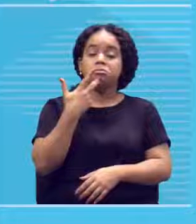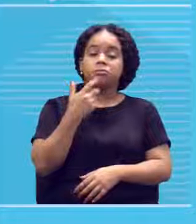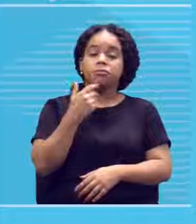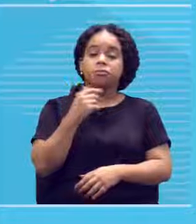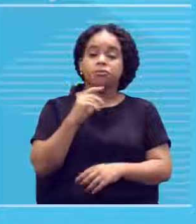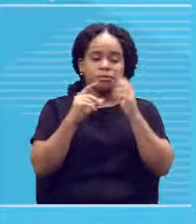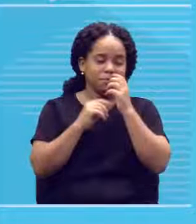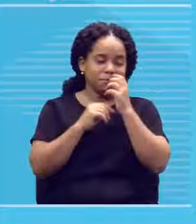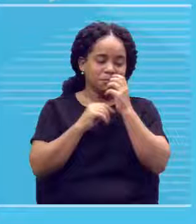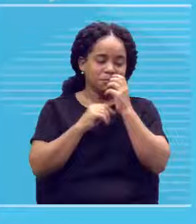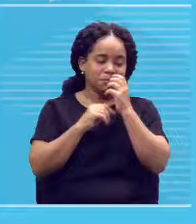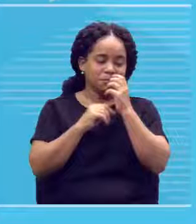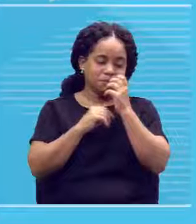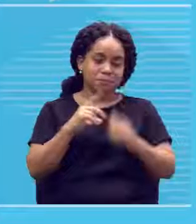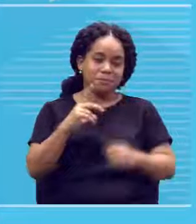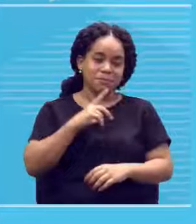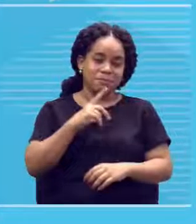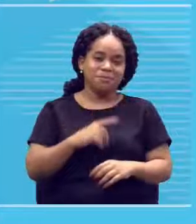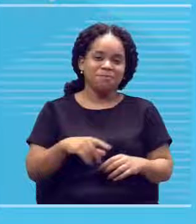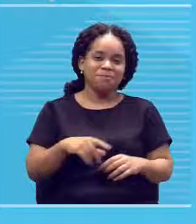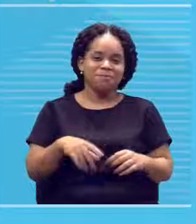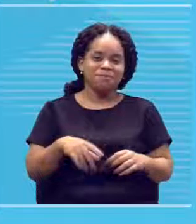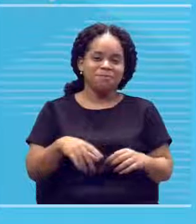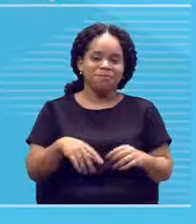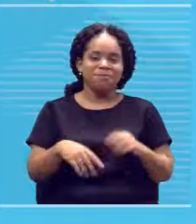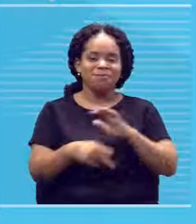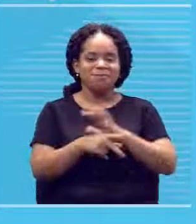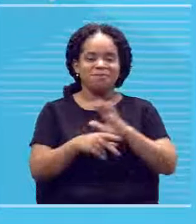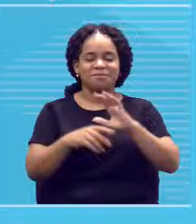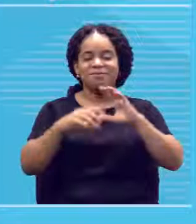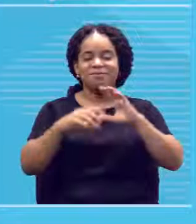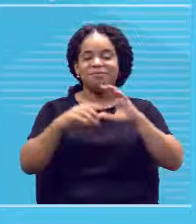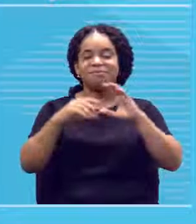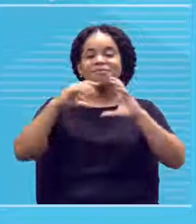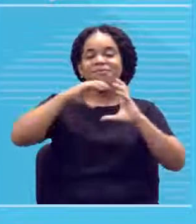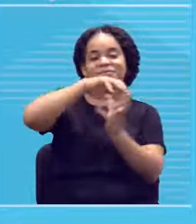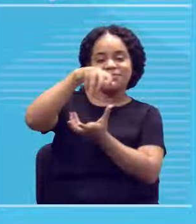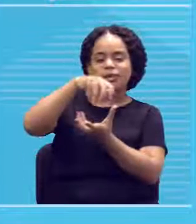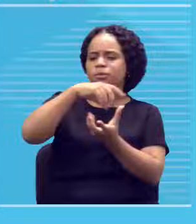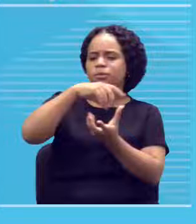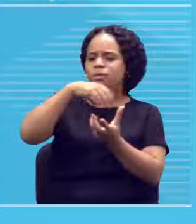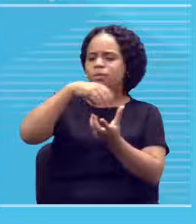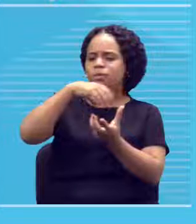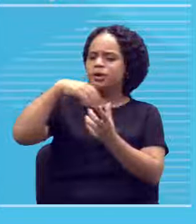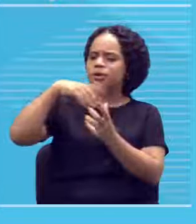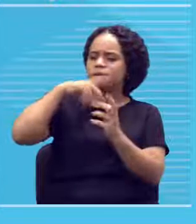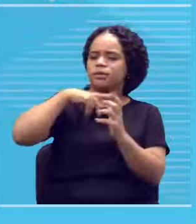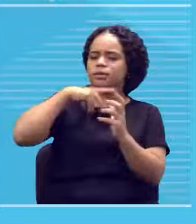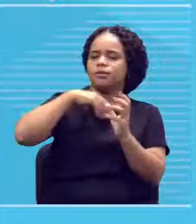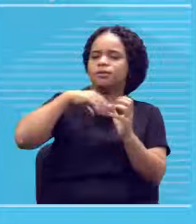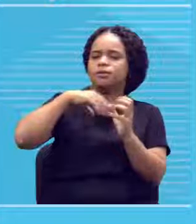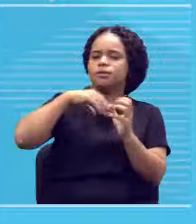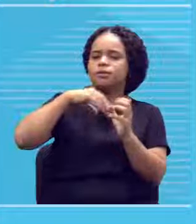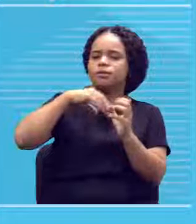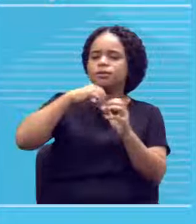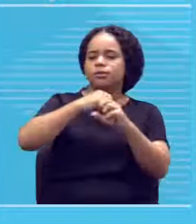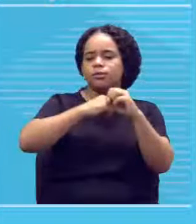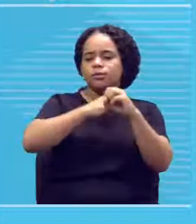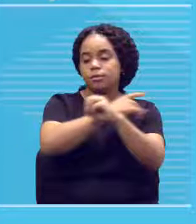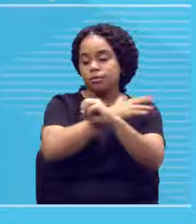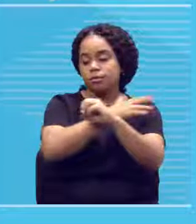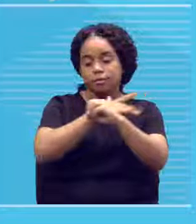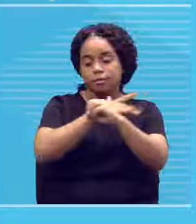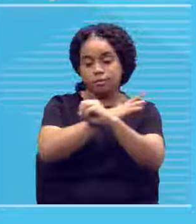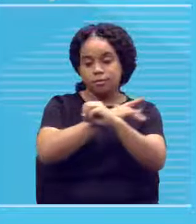né cometas são Arautos do juízo final e não isso bem aí que